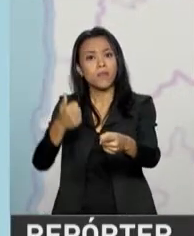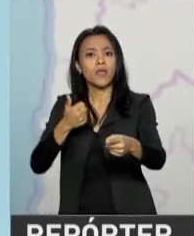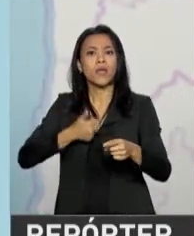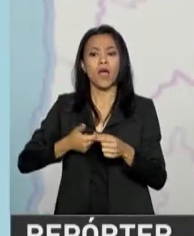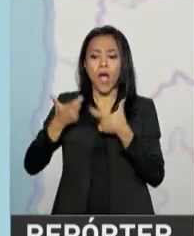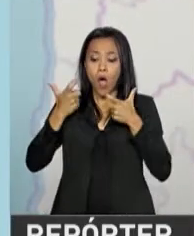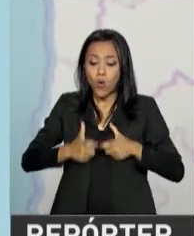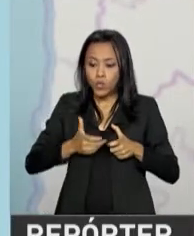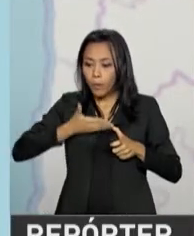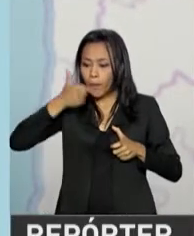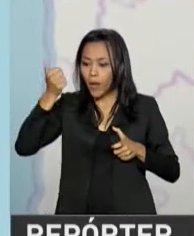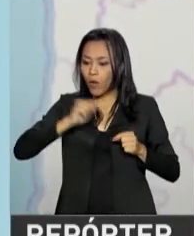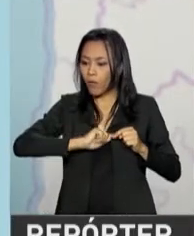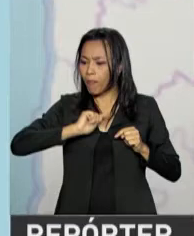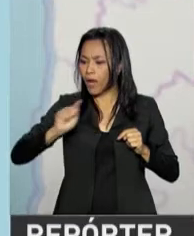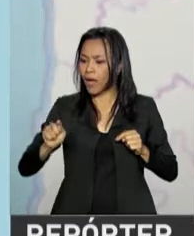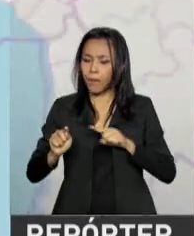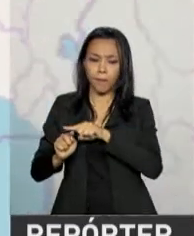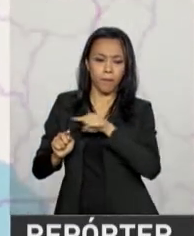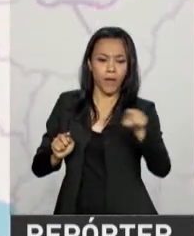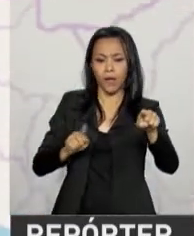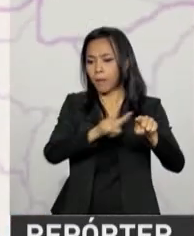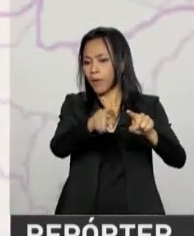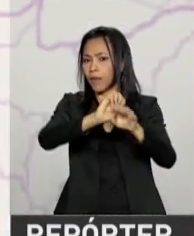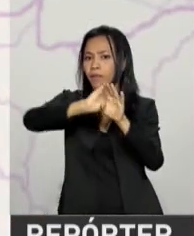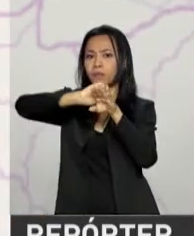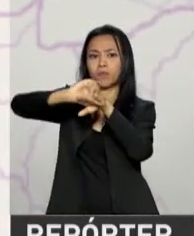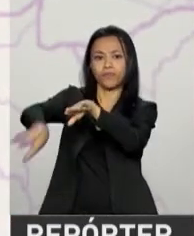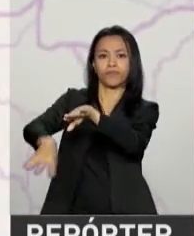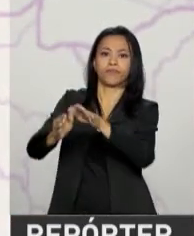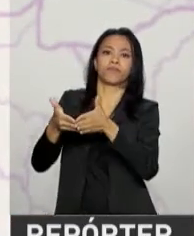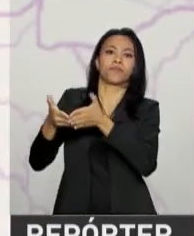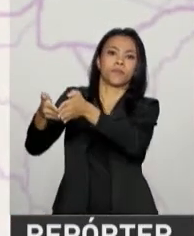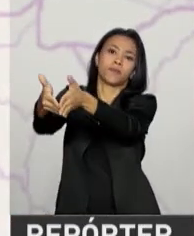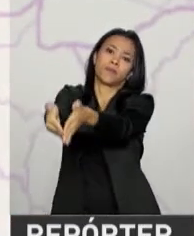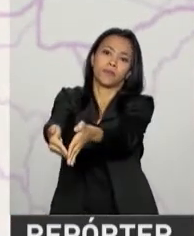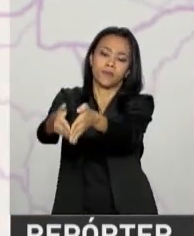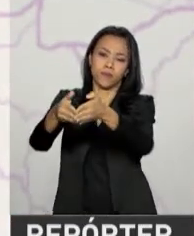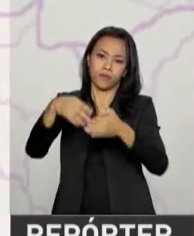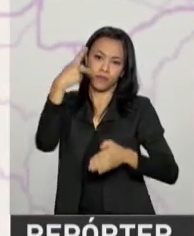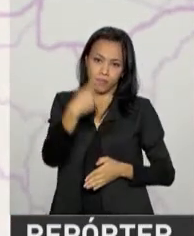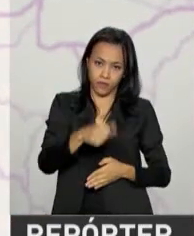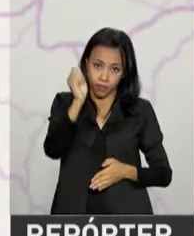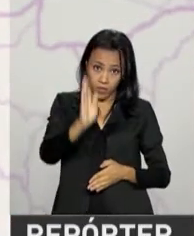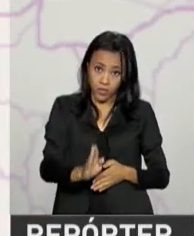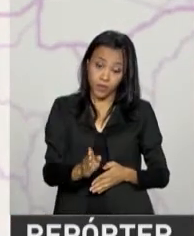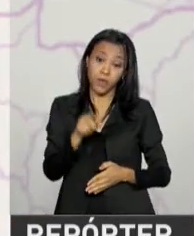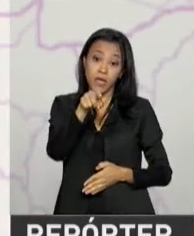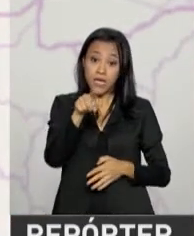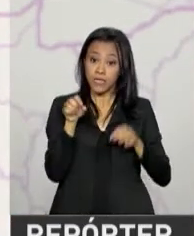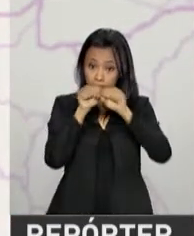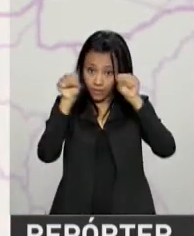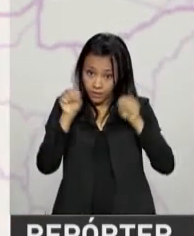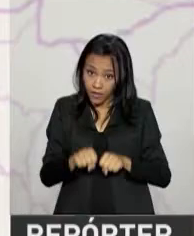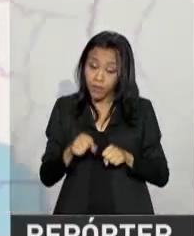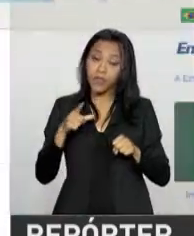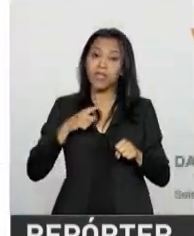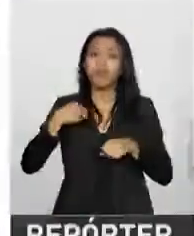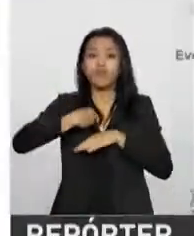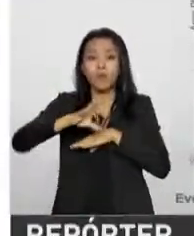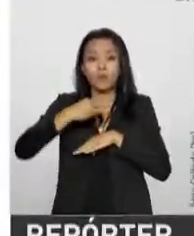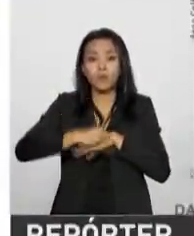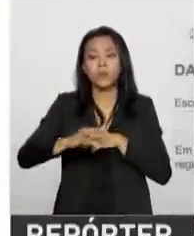melhores rotas e modais de transporte para escoar a produção do agronegócio brasileiro o sistema cruza dados numéricos